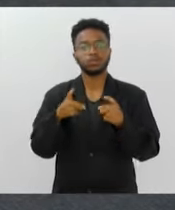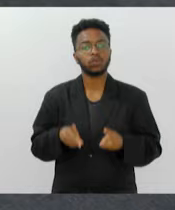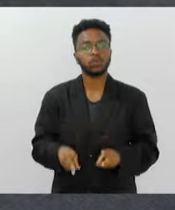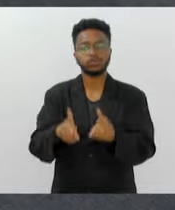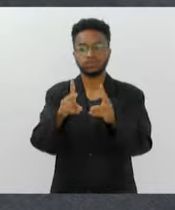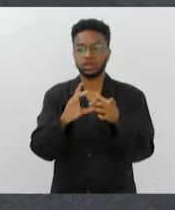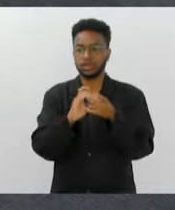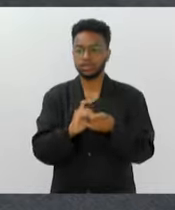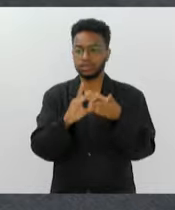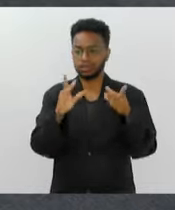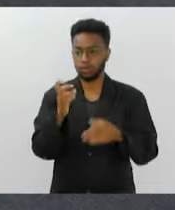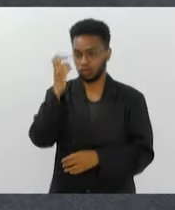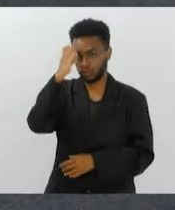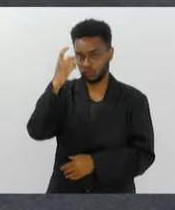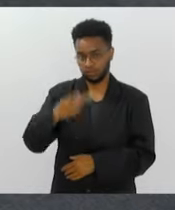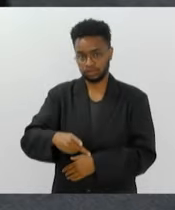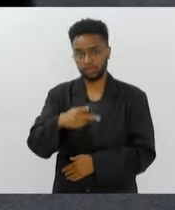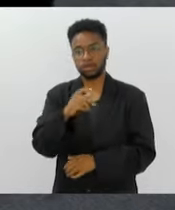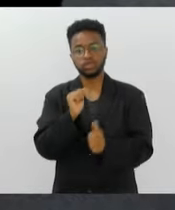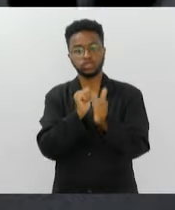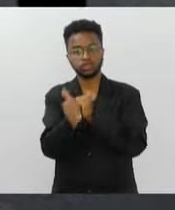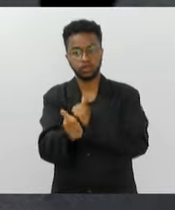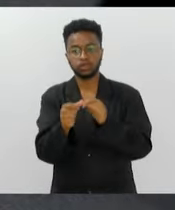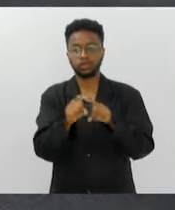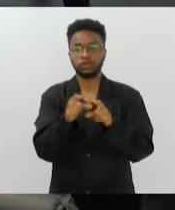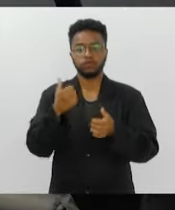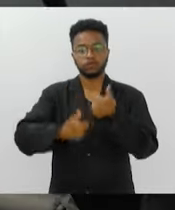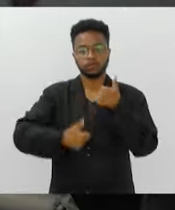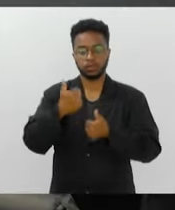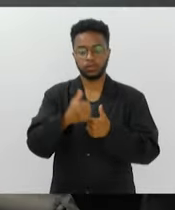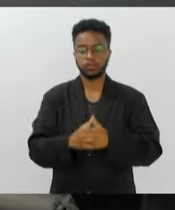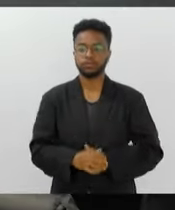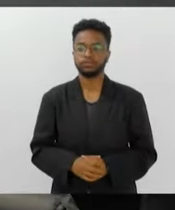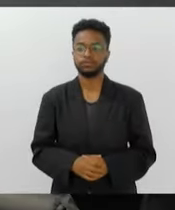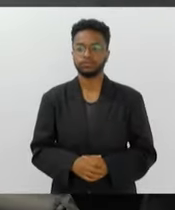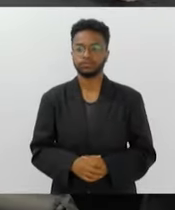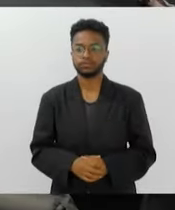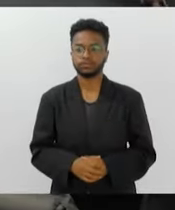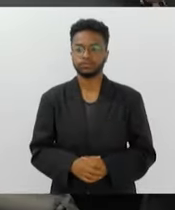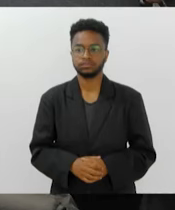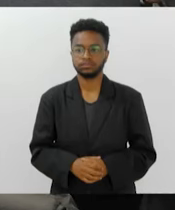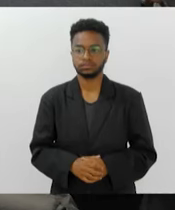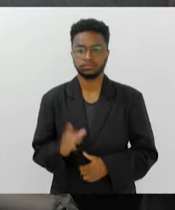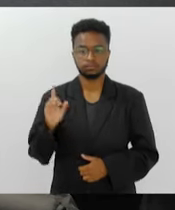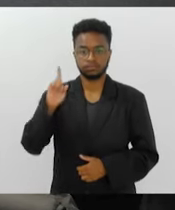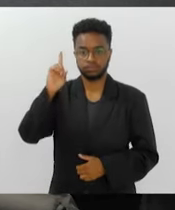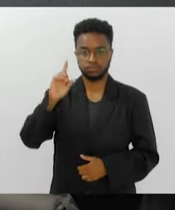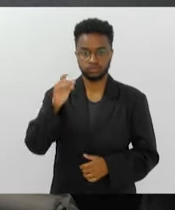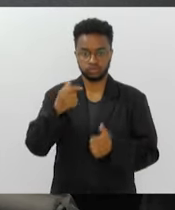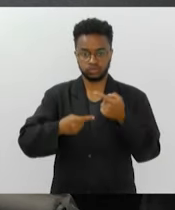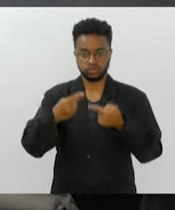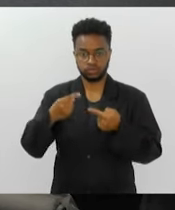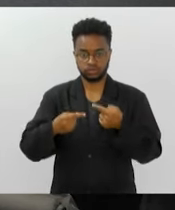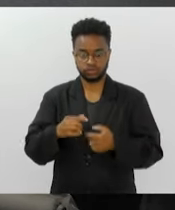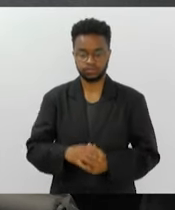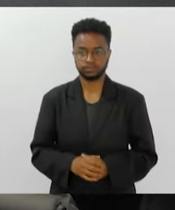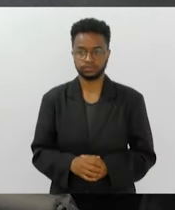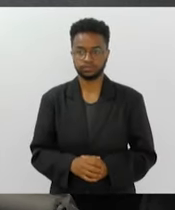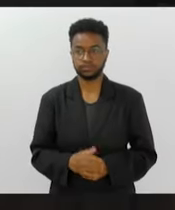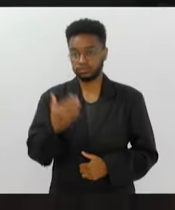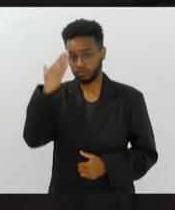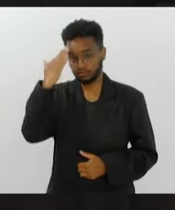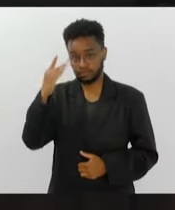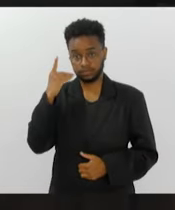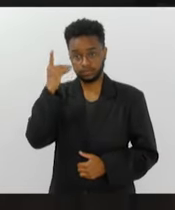democracia cultural no nosso esporte do nosso futebol para discutir Presidente Obrigado